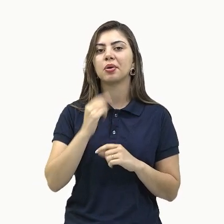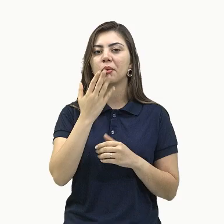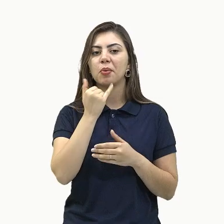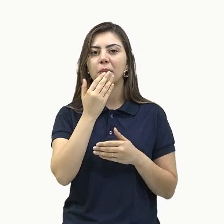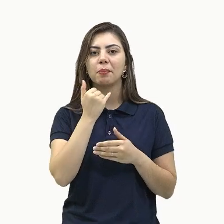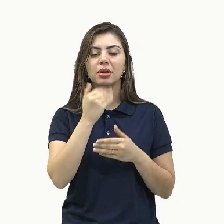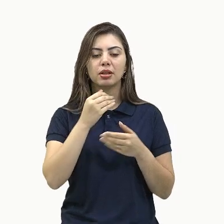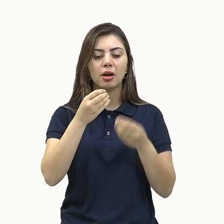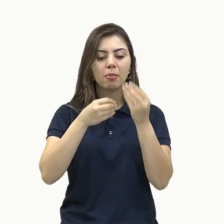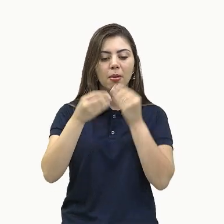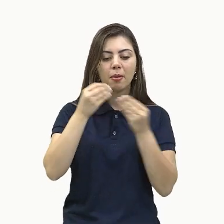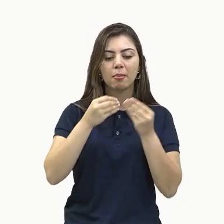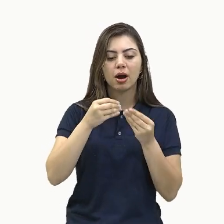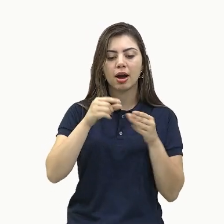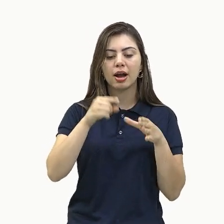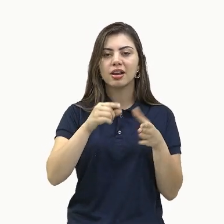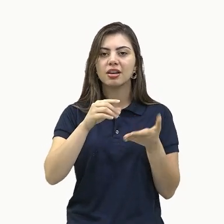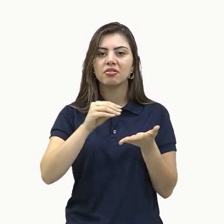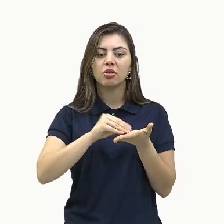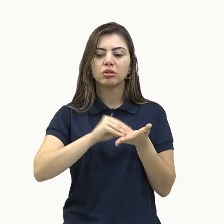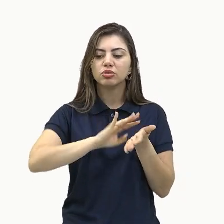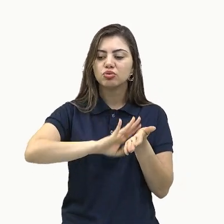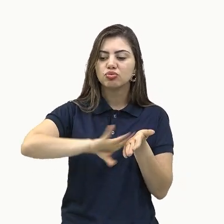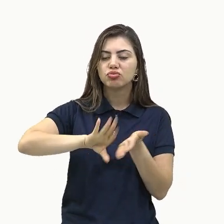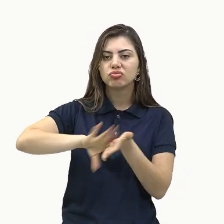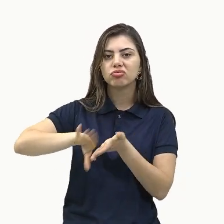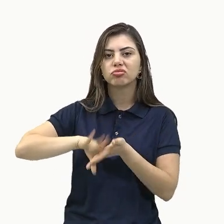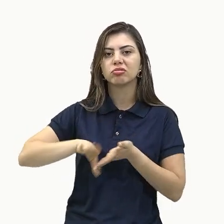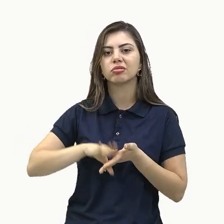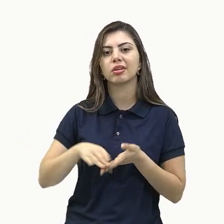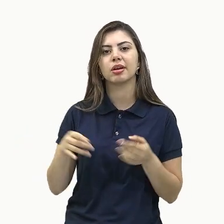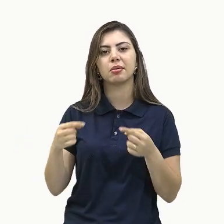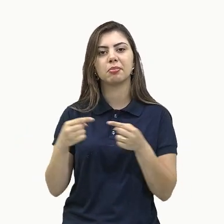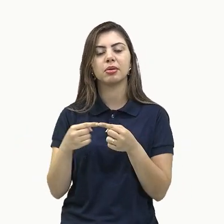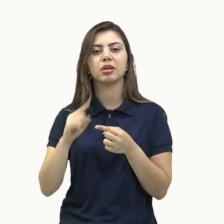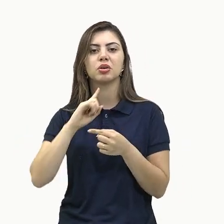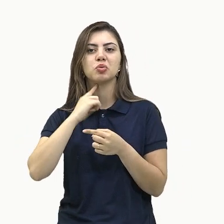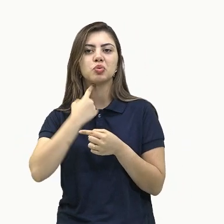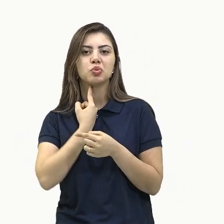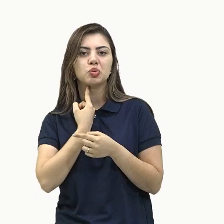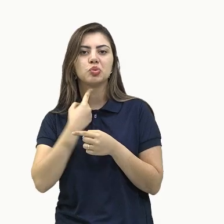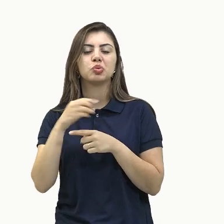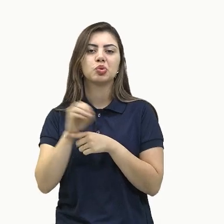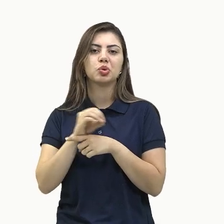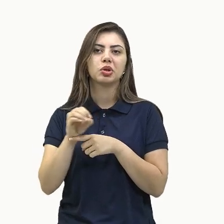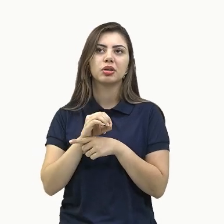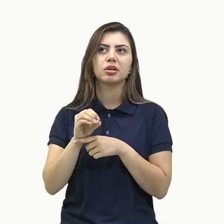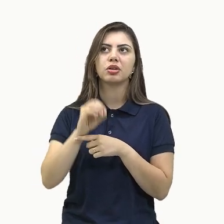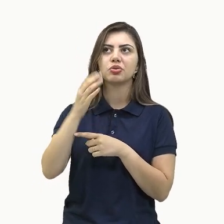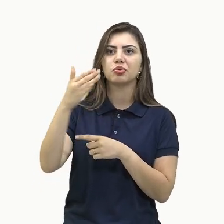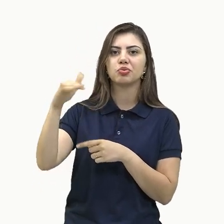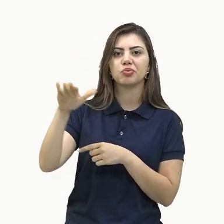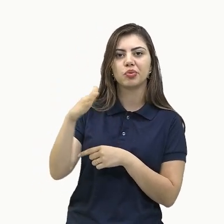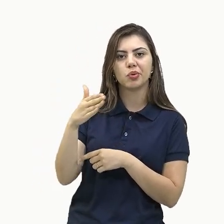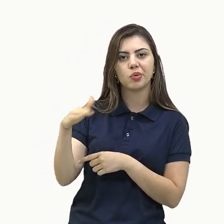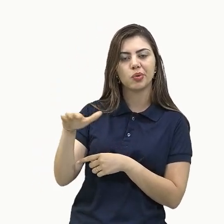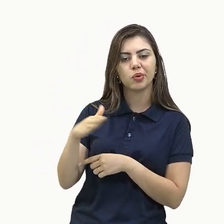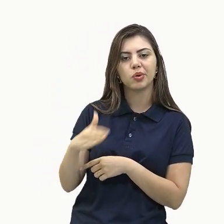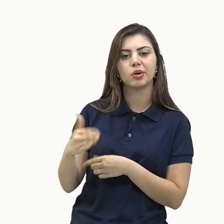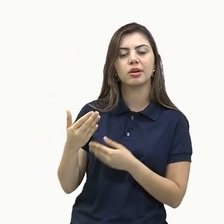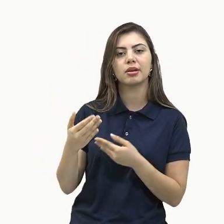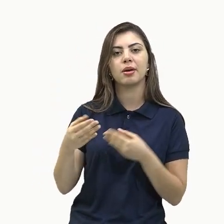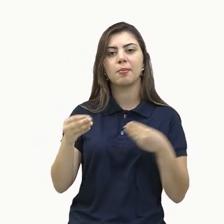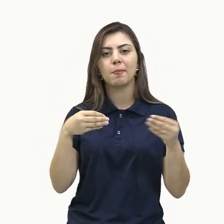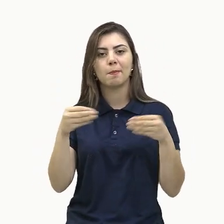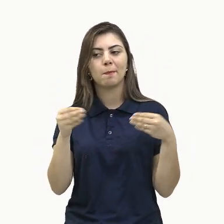que sobraram, tudo isso então compondo o nosso lixo orgânico, folhas, entre outros. O plástico então aí